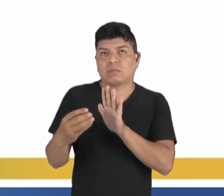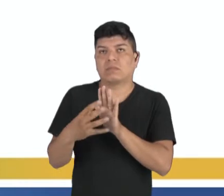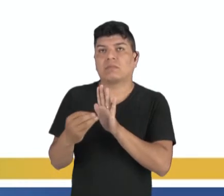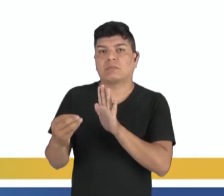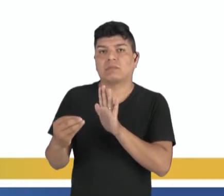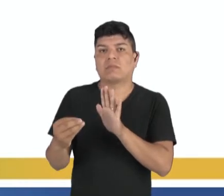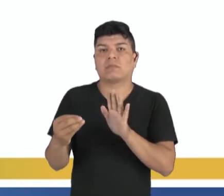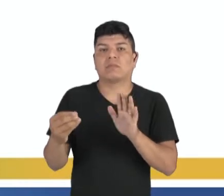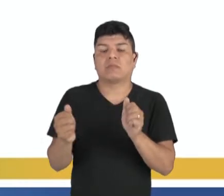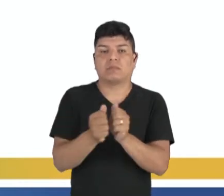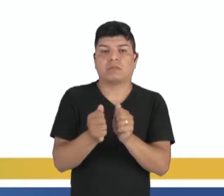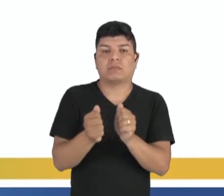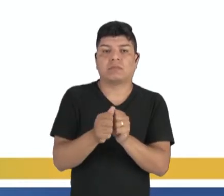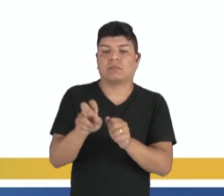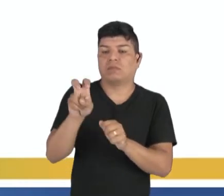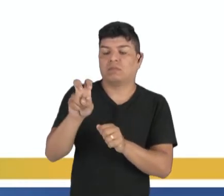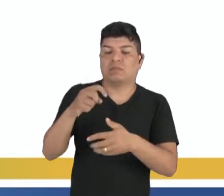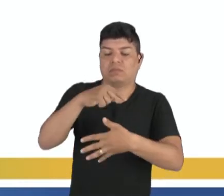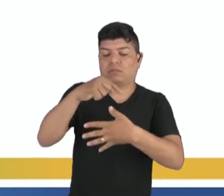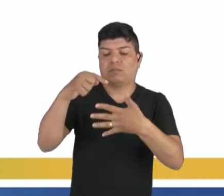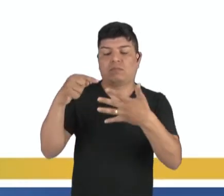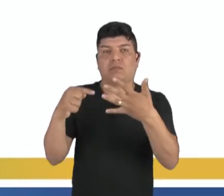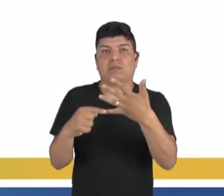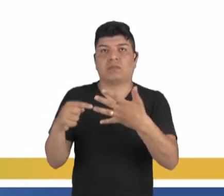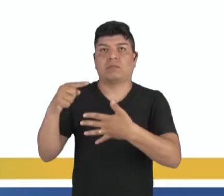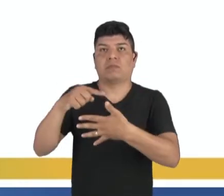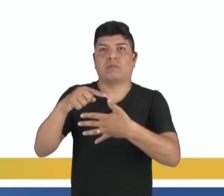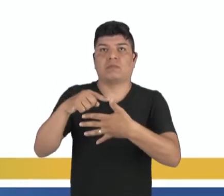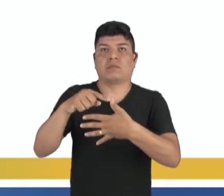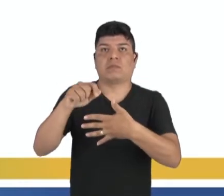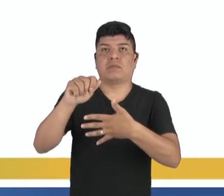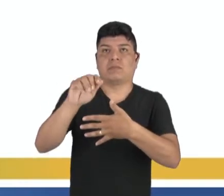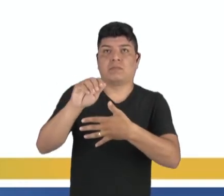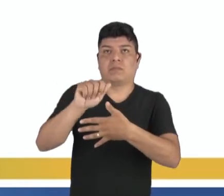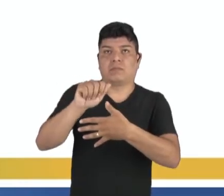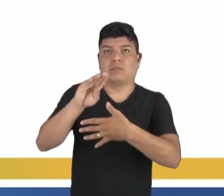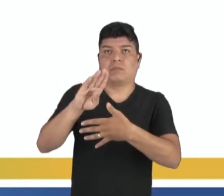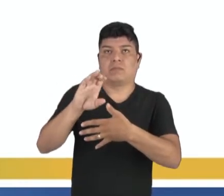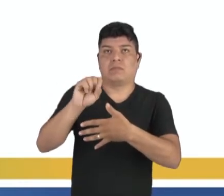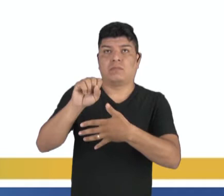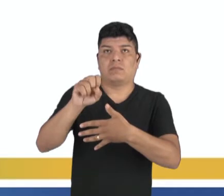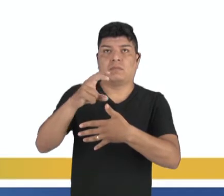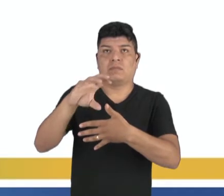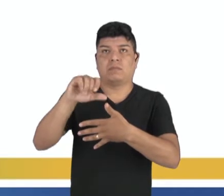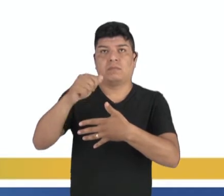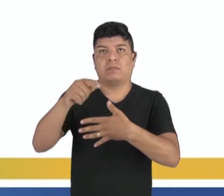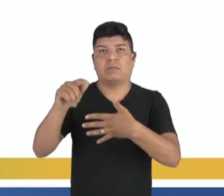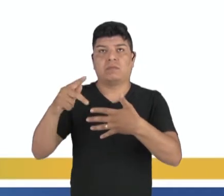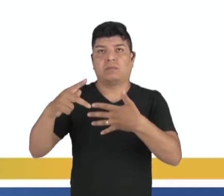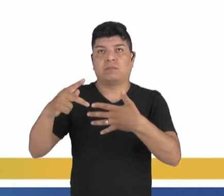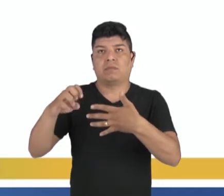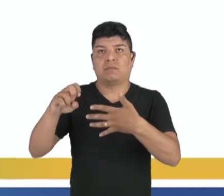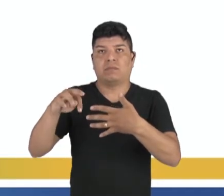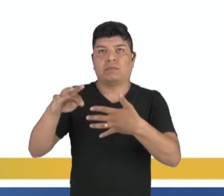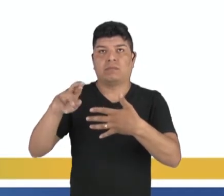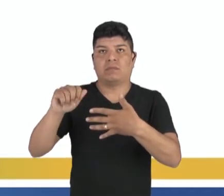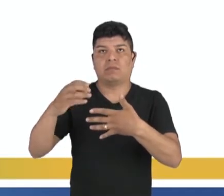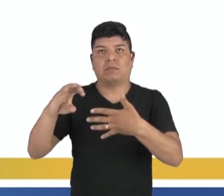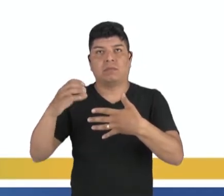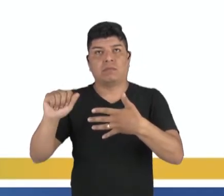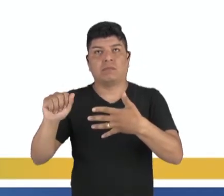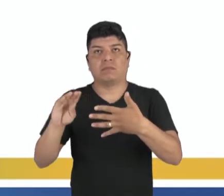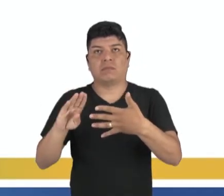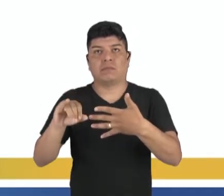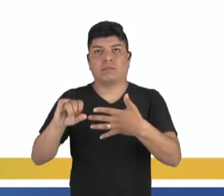reprodução, que ele é composto por 5 etapas: adsorção, penetração, biossíntese, maturação e, por